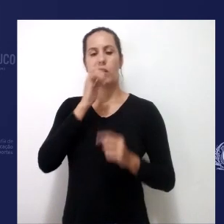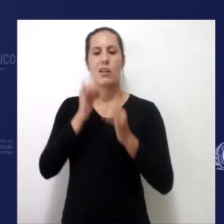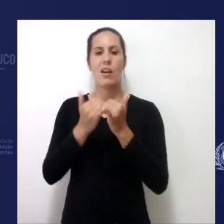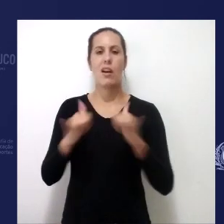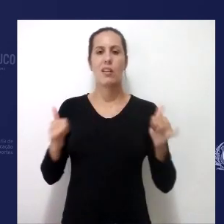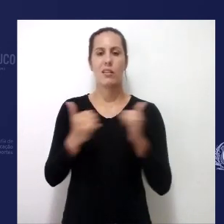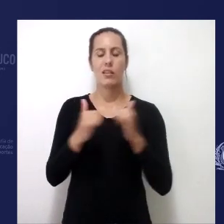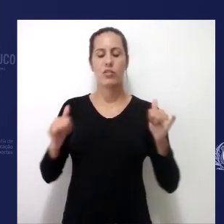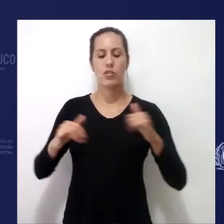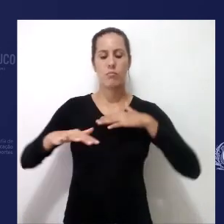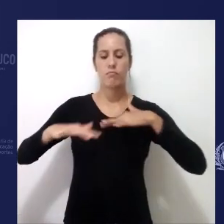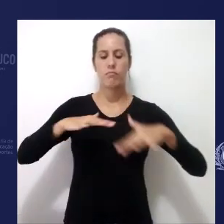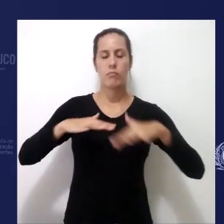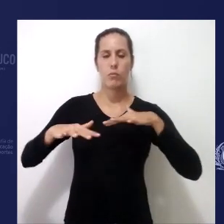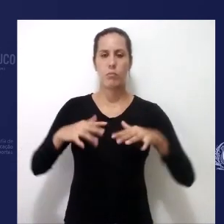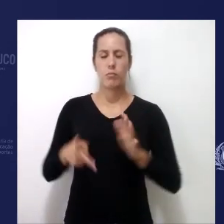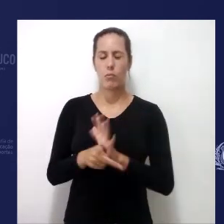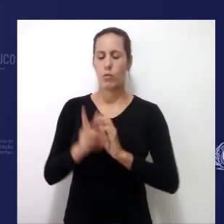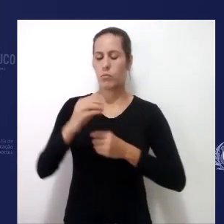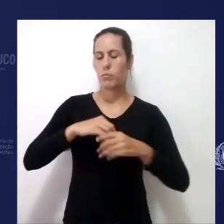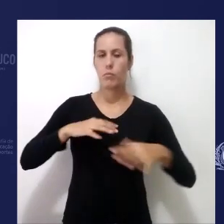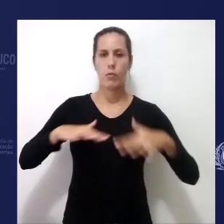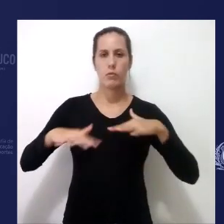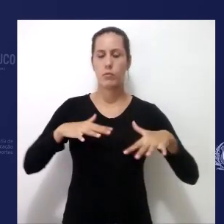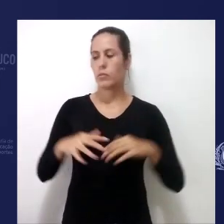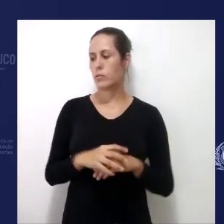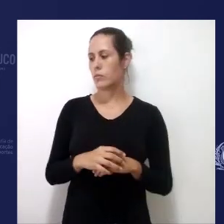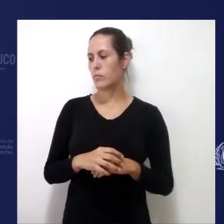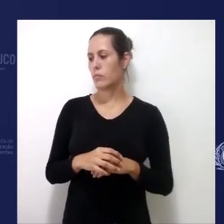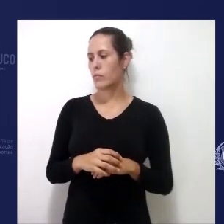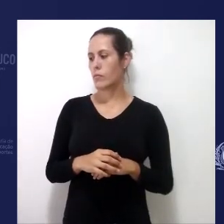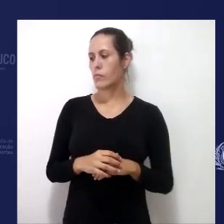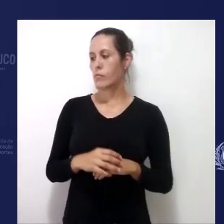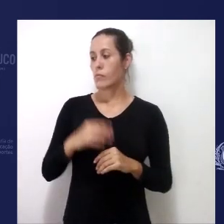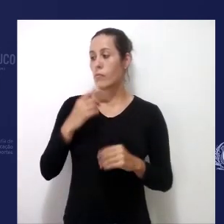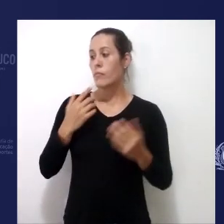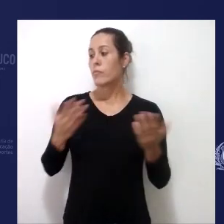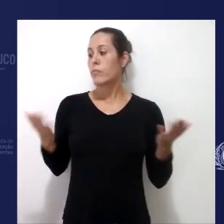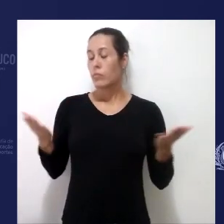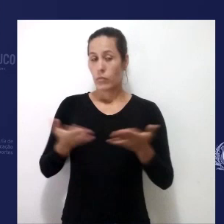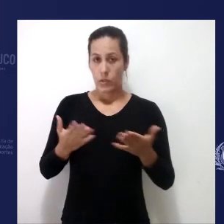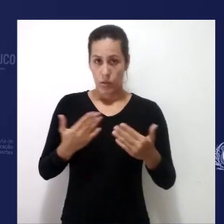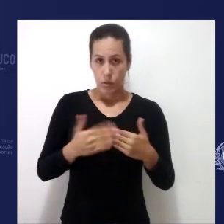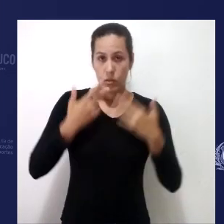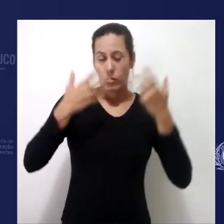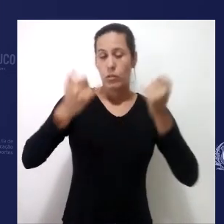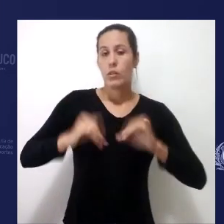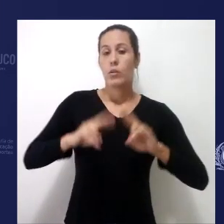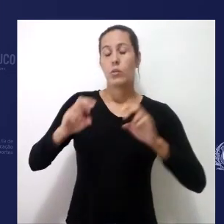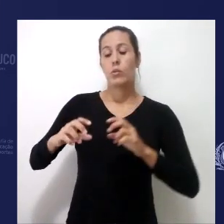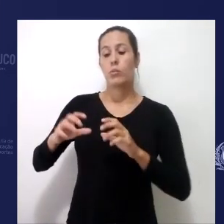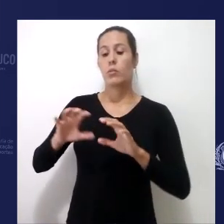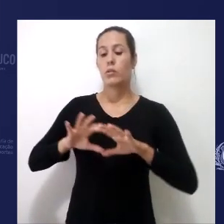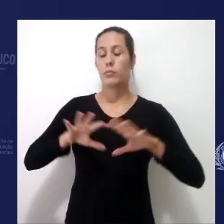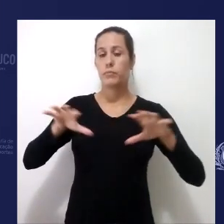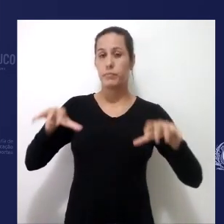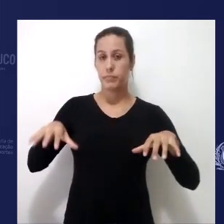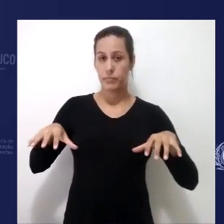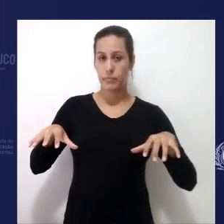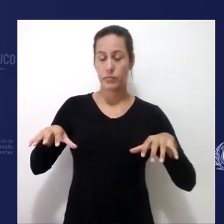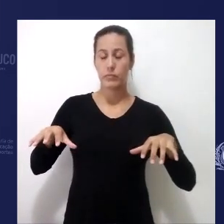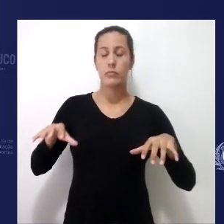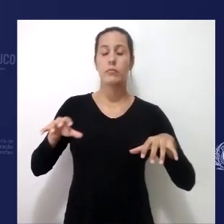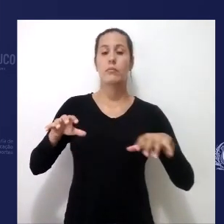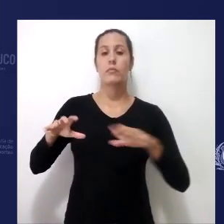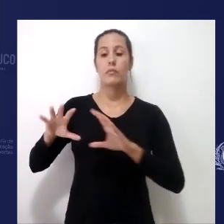energia cinética. Continuando aí na telinha, a gente vai falar sobre energia potencial. A